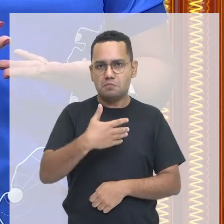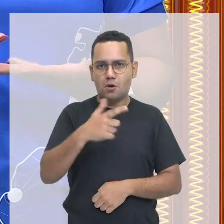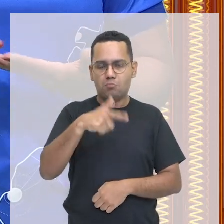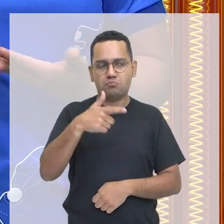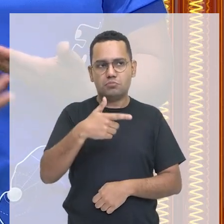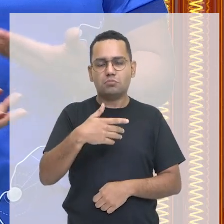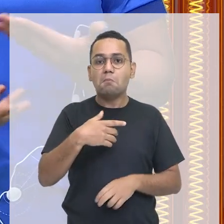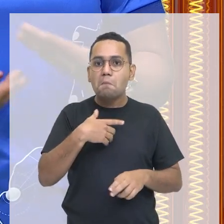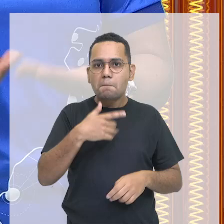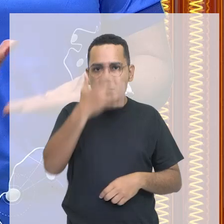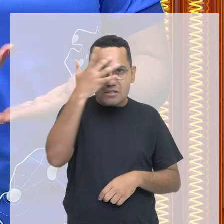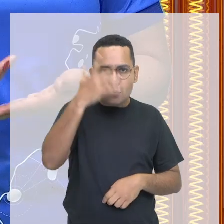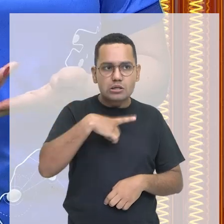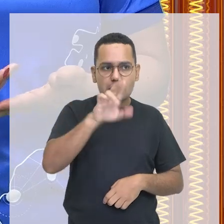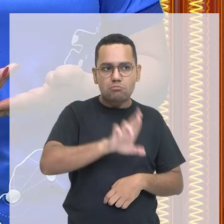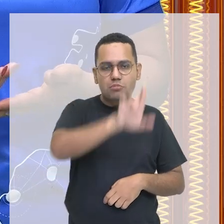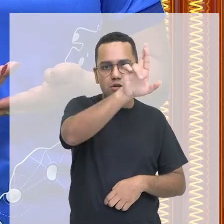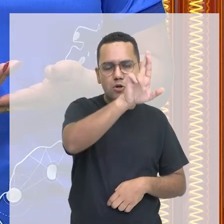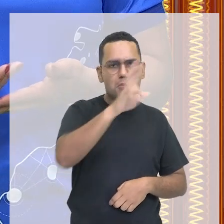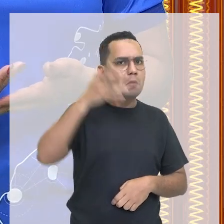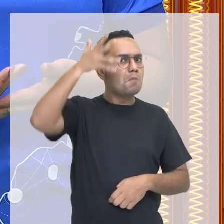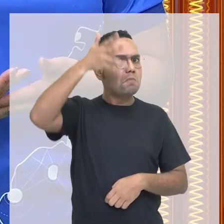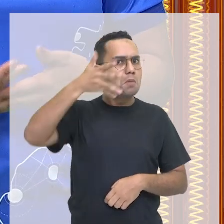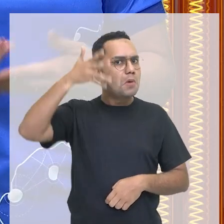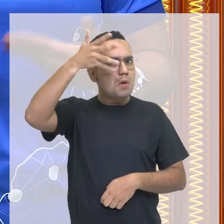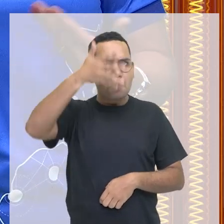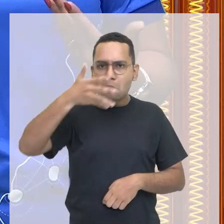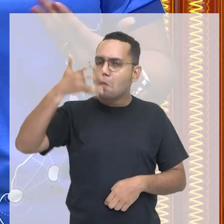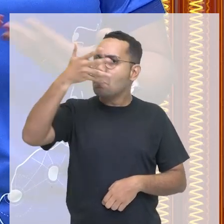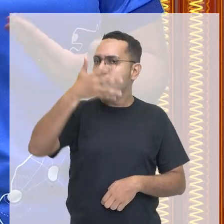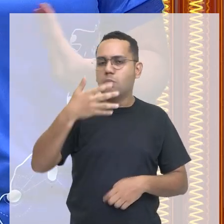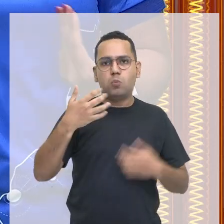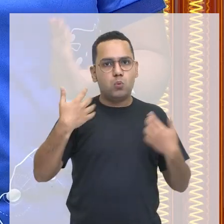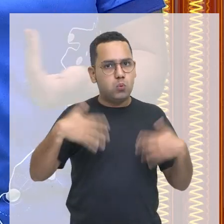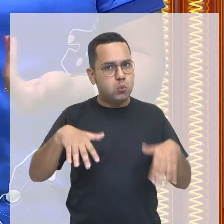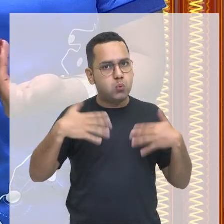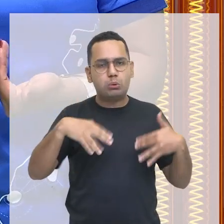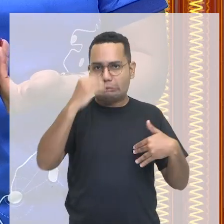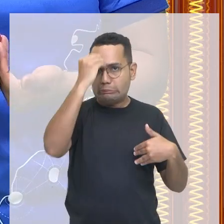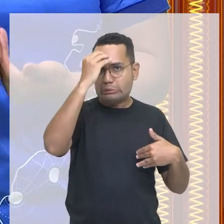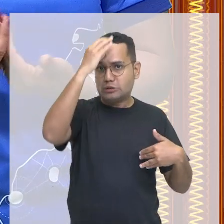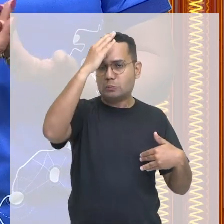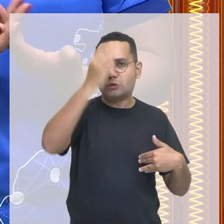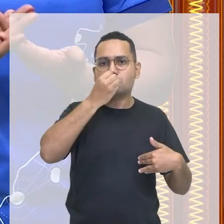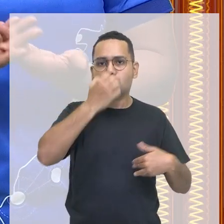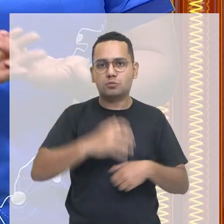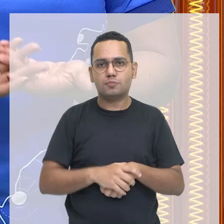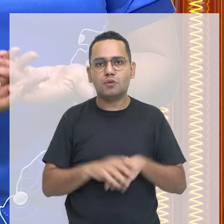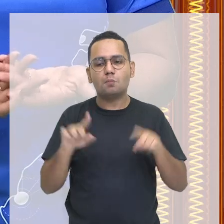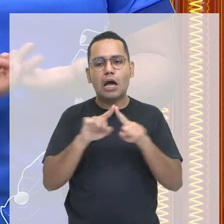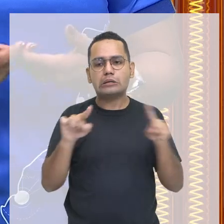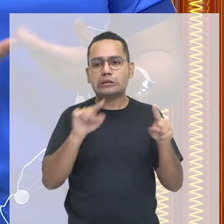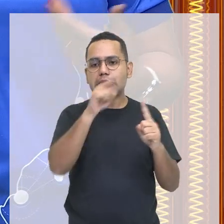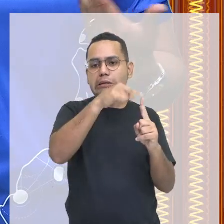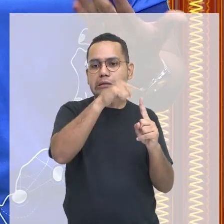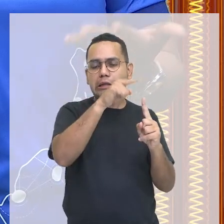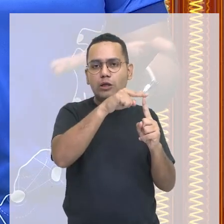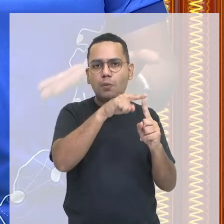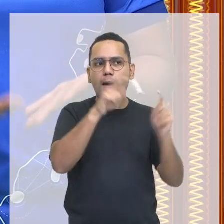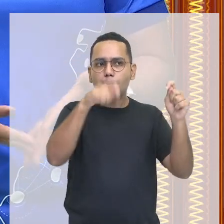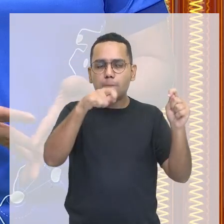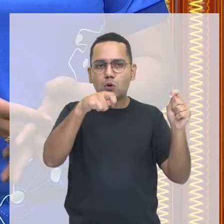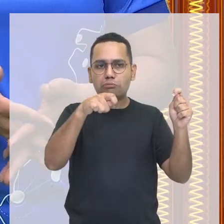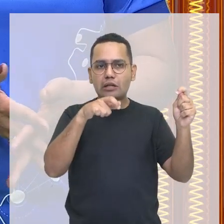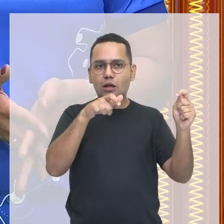retórica, ou seja, um poder de convencimento, e utilizam uma certa forma, esse carisma para poder conseguir